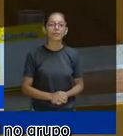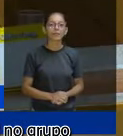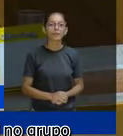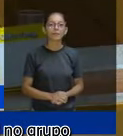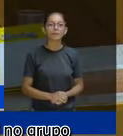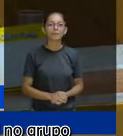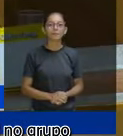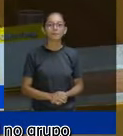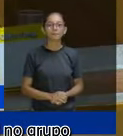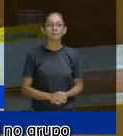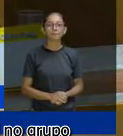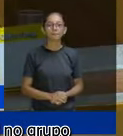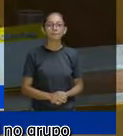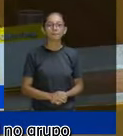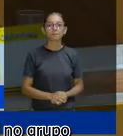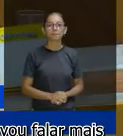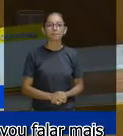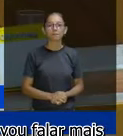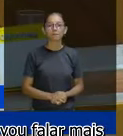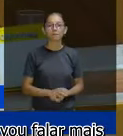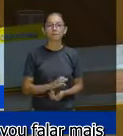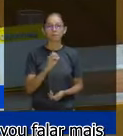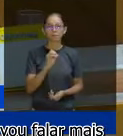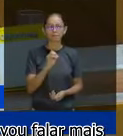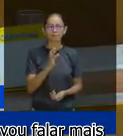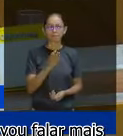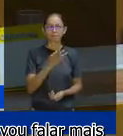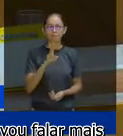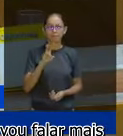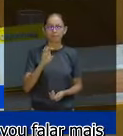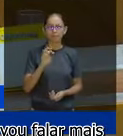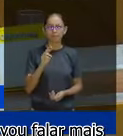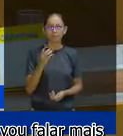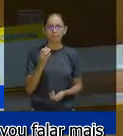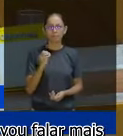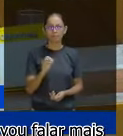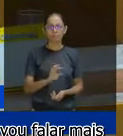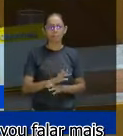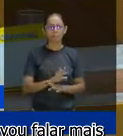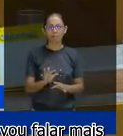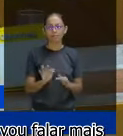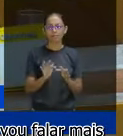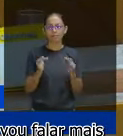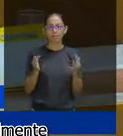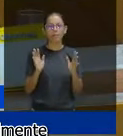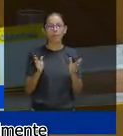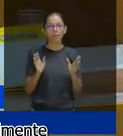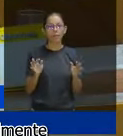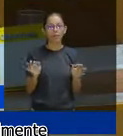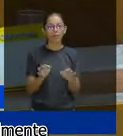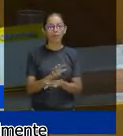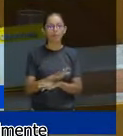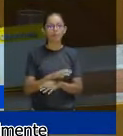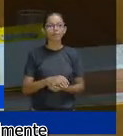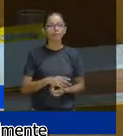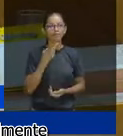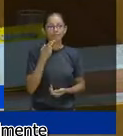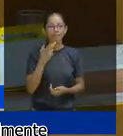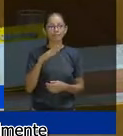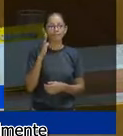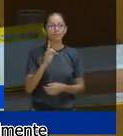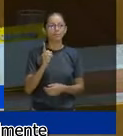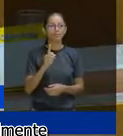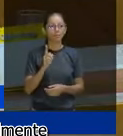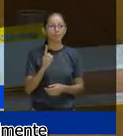compartilhei no grupo da MAP. Mas, em síntese, senhor presidente, é isso. Eu não vou falar mais para não ficar muito mais emocionado, mas